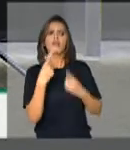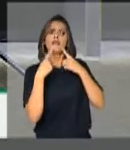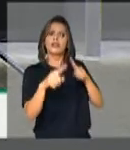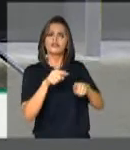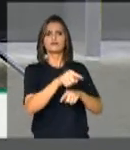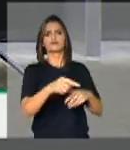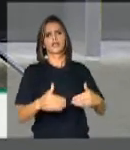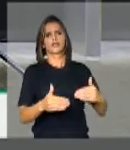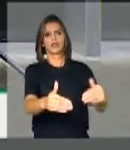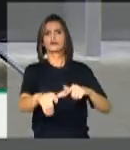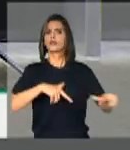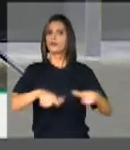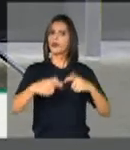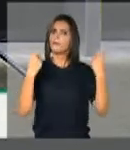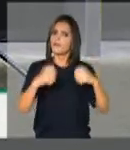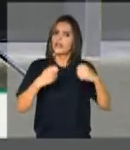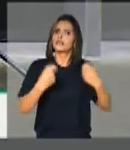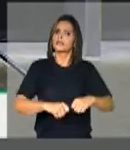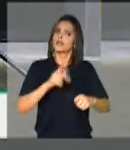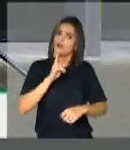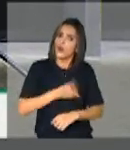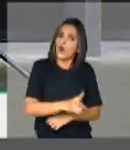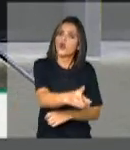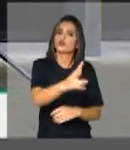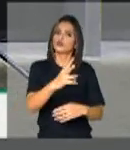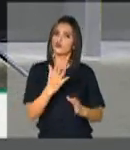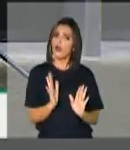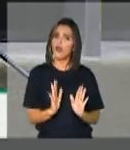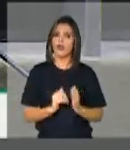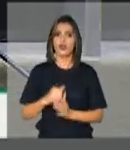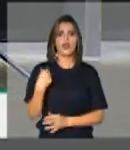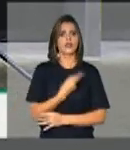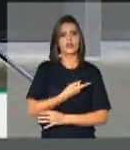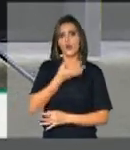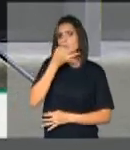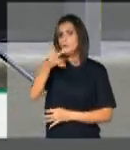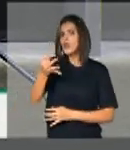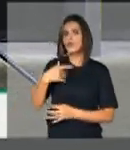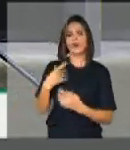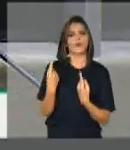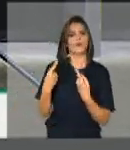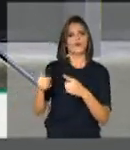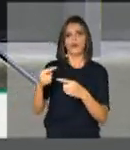crítica. E, portanto, a nossa posição contra o fim do Ministério do Trabalho.